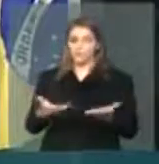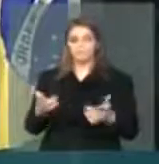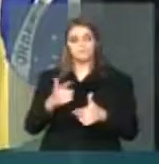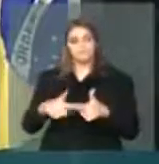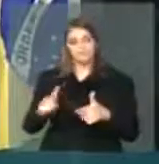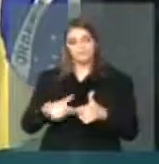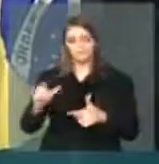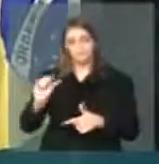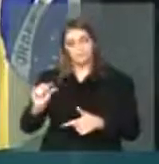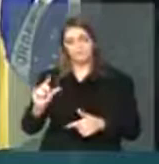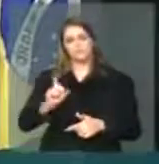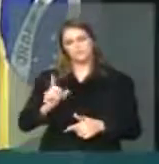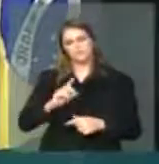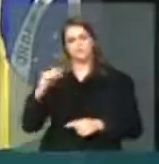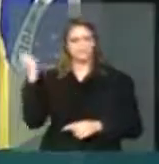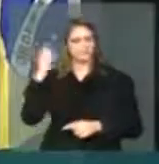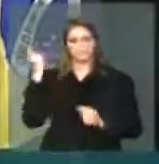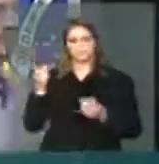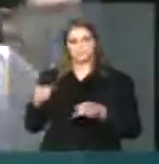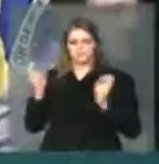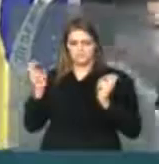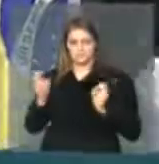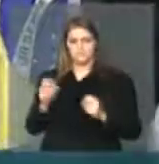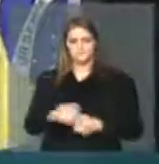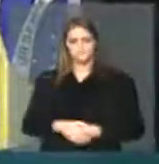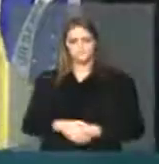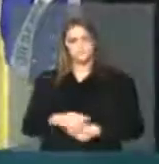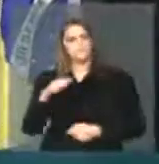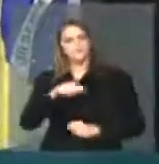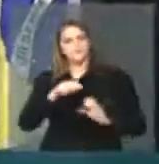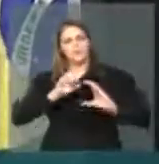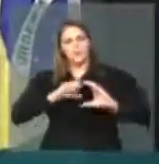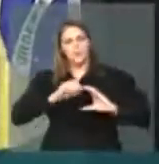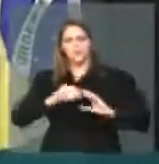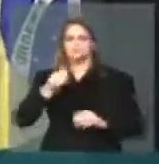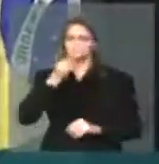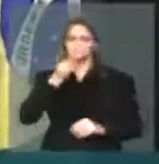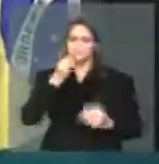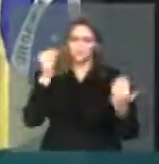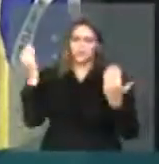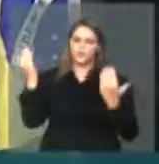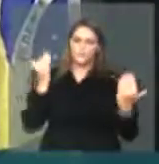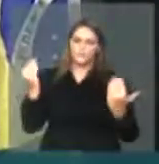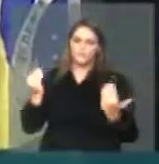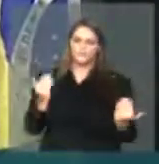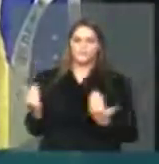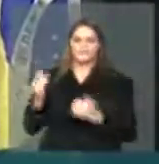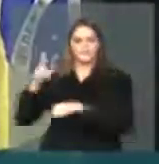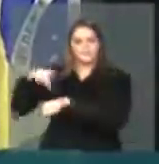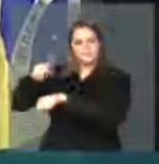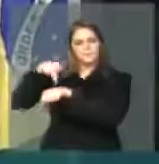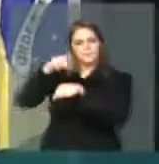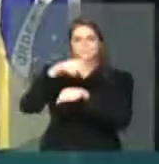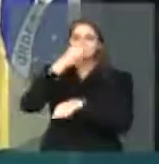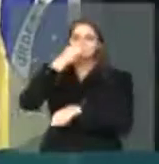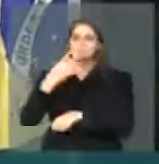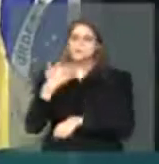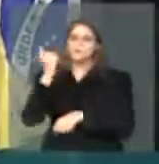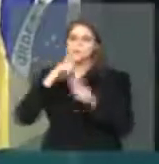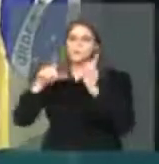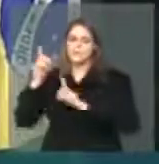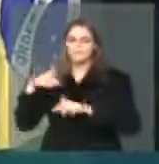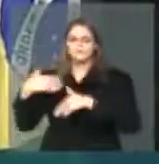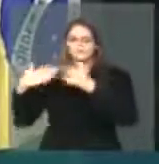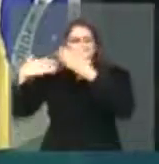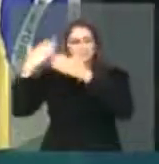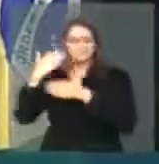Rede Globo pode, com seu poder midiático, fazer análise comparativa dos modelos dos países bem-sucedidos do mundo. Pega a